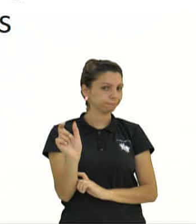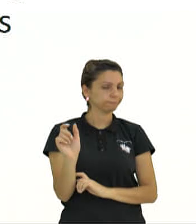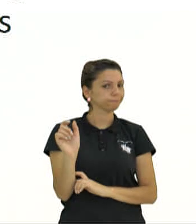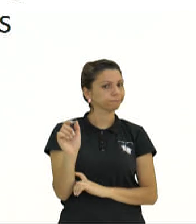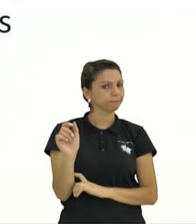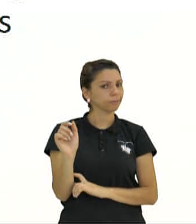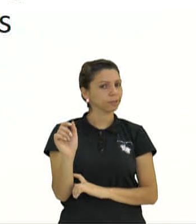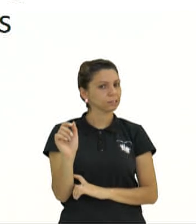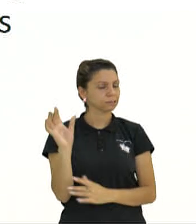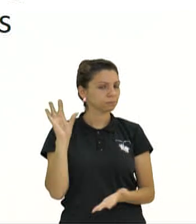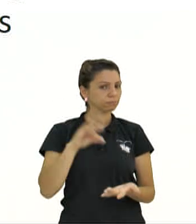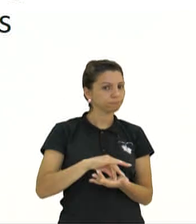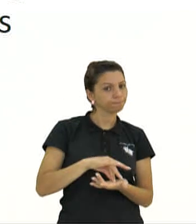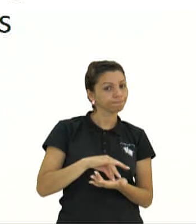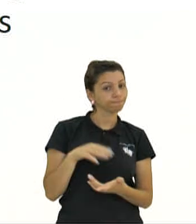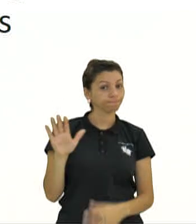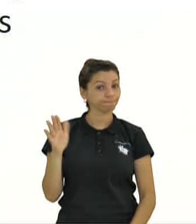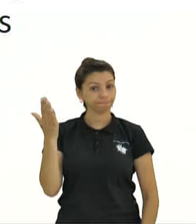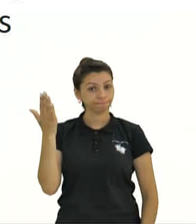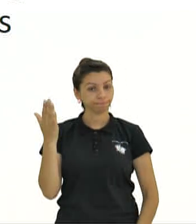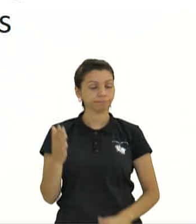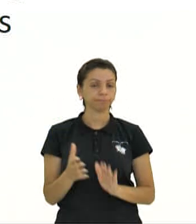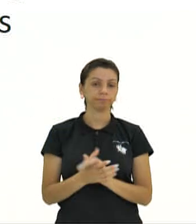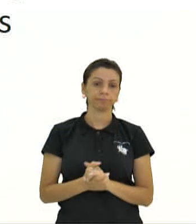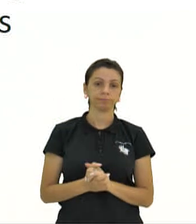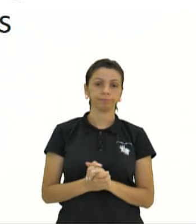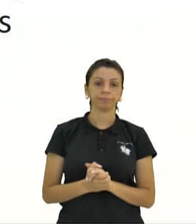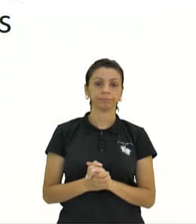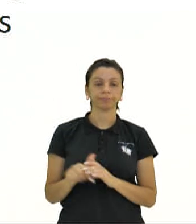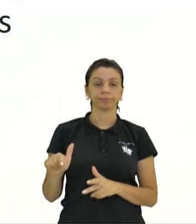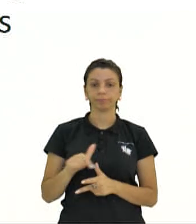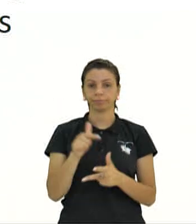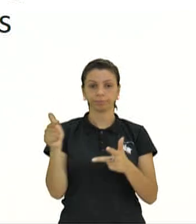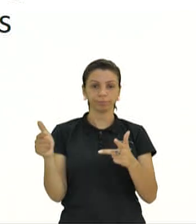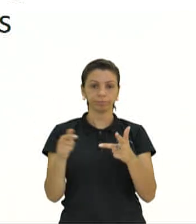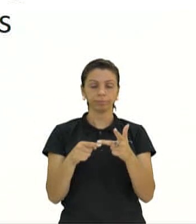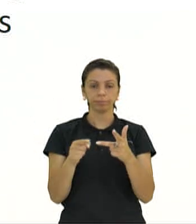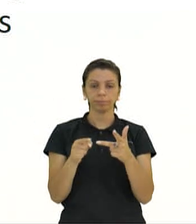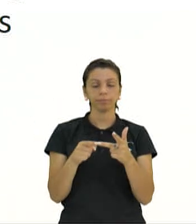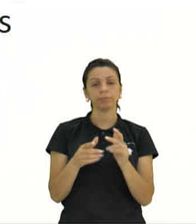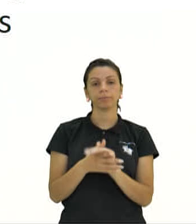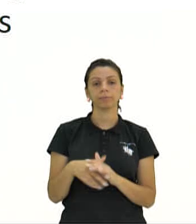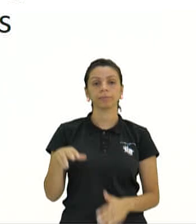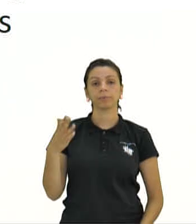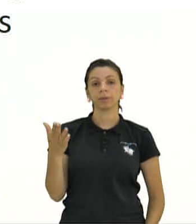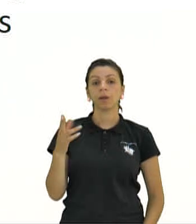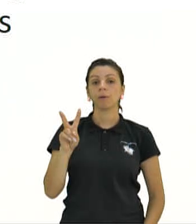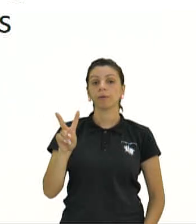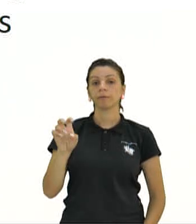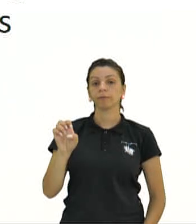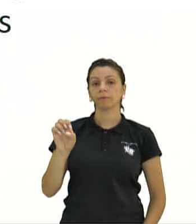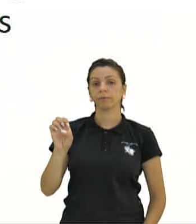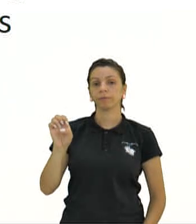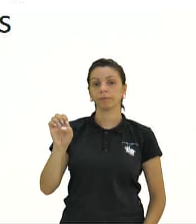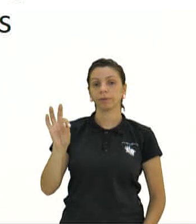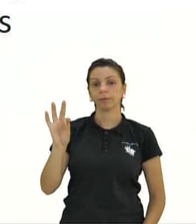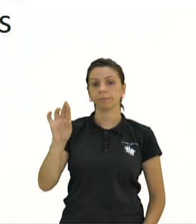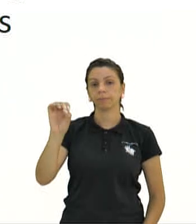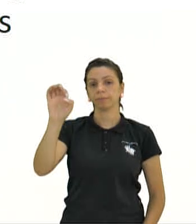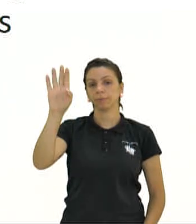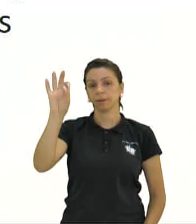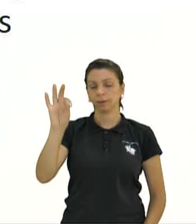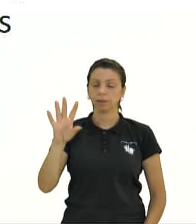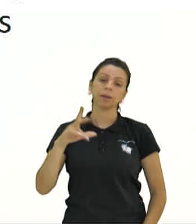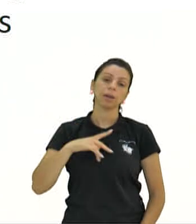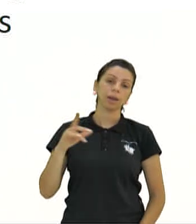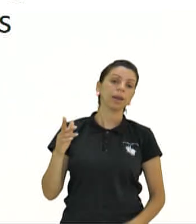falso ou é verdadeiro? A outra, os verbetes são as entradas presentes em